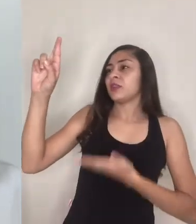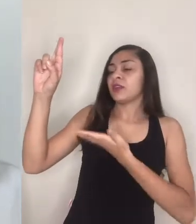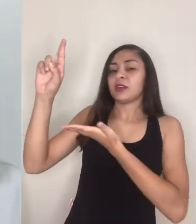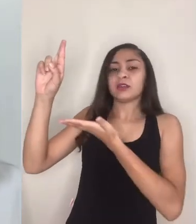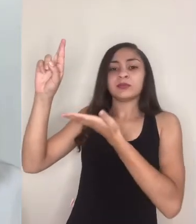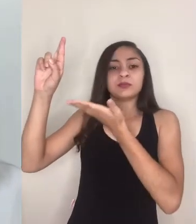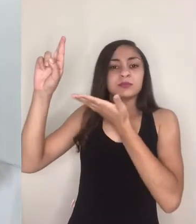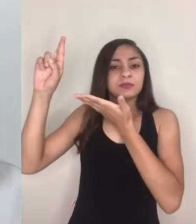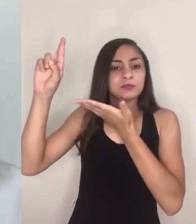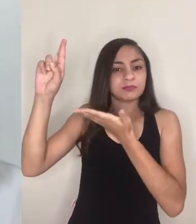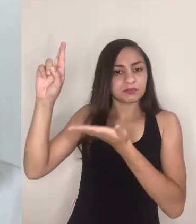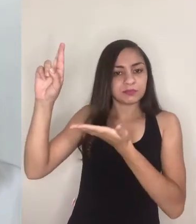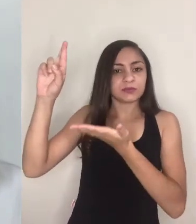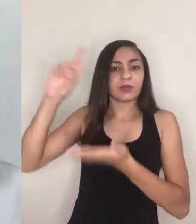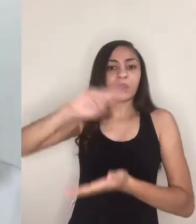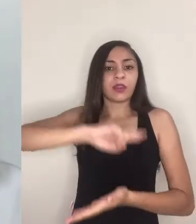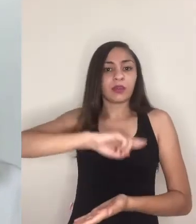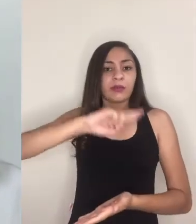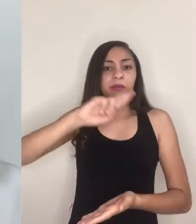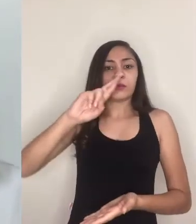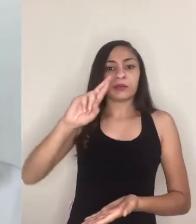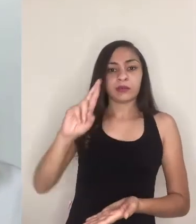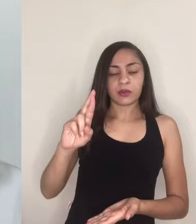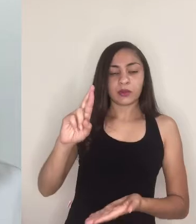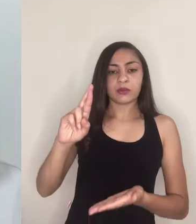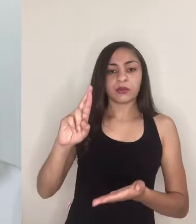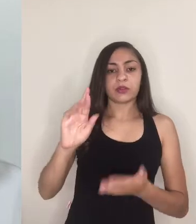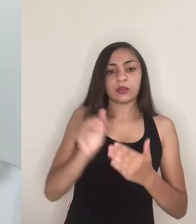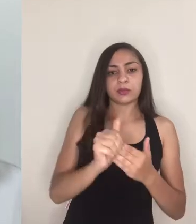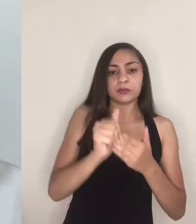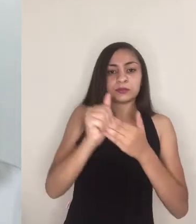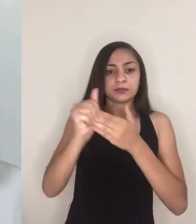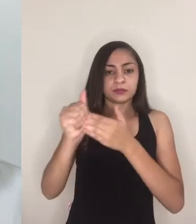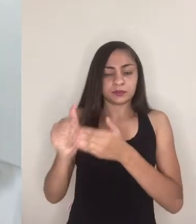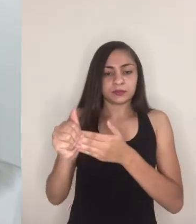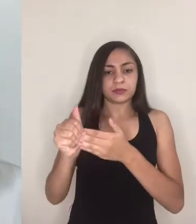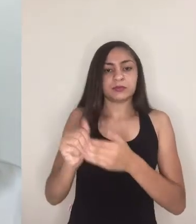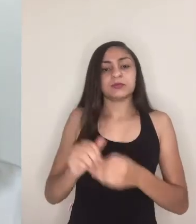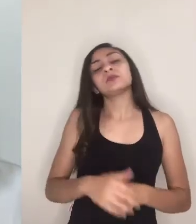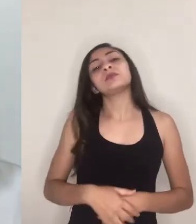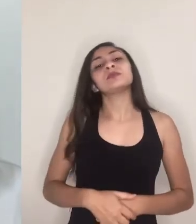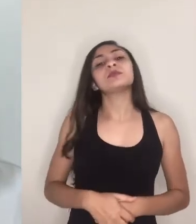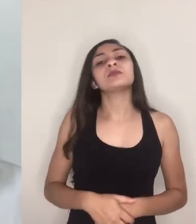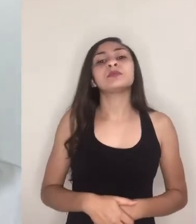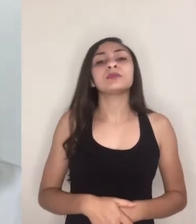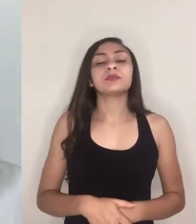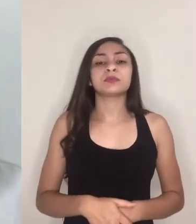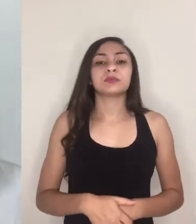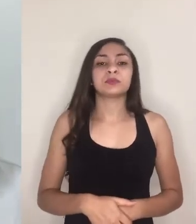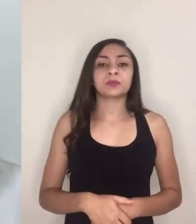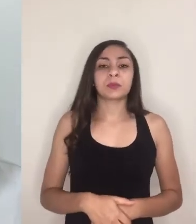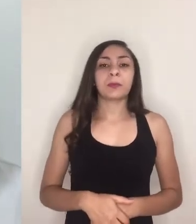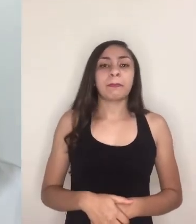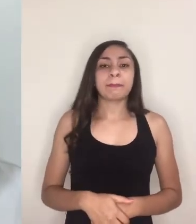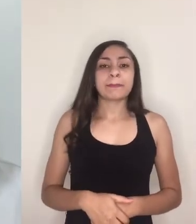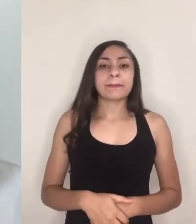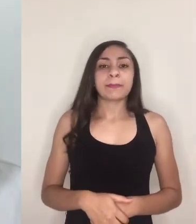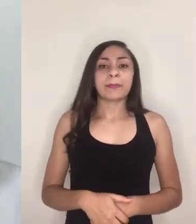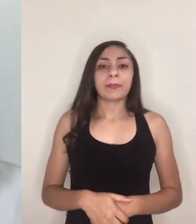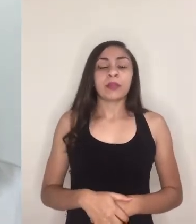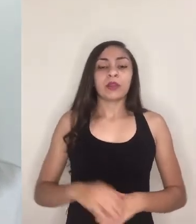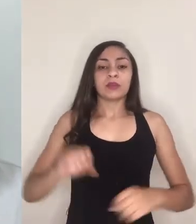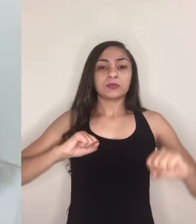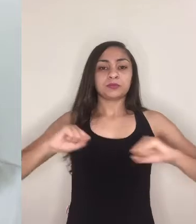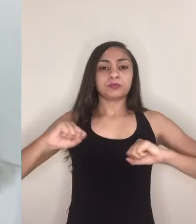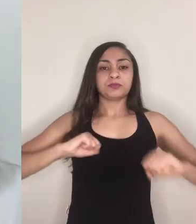afronta à religião que eles professavam. O Salmo 44 dá